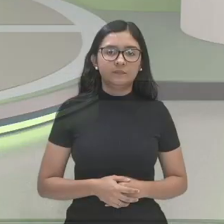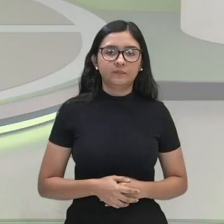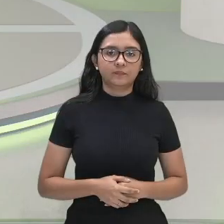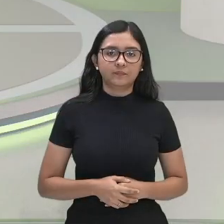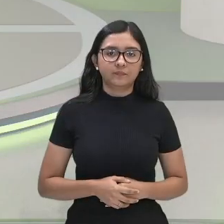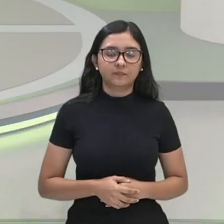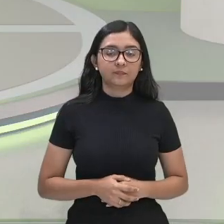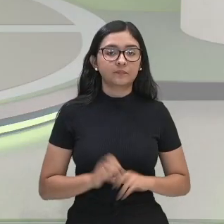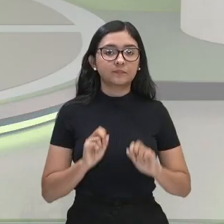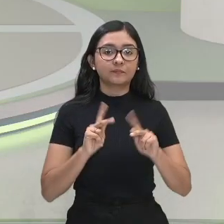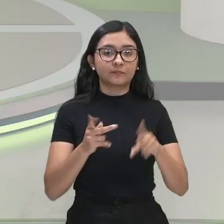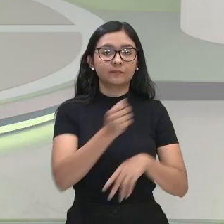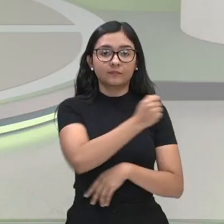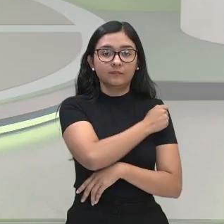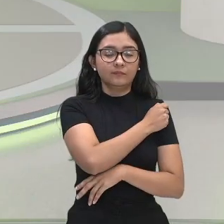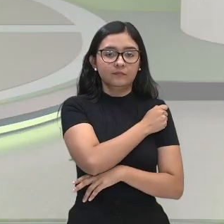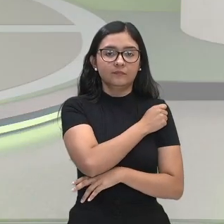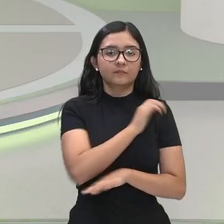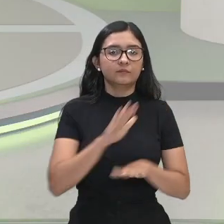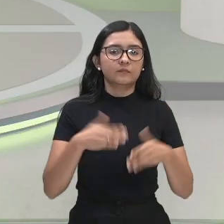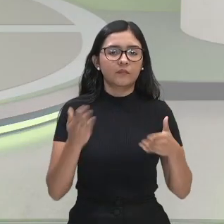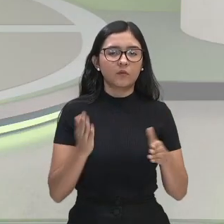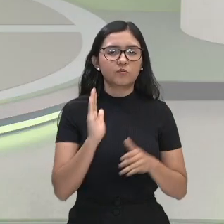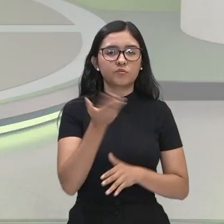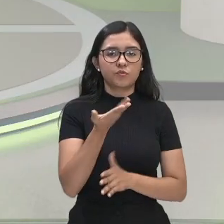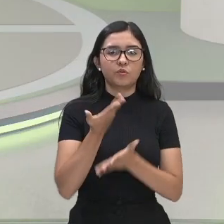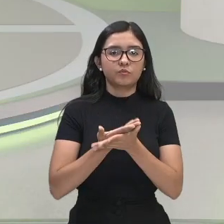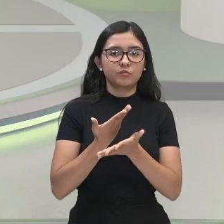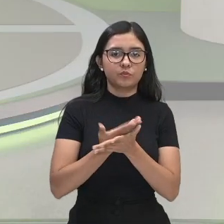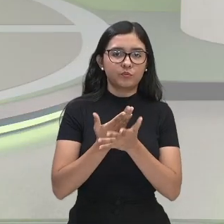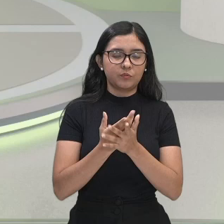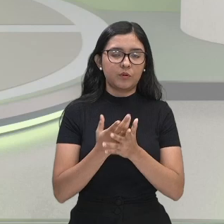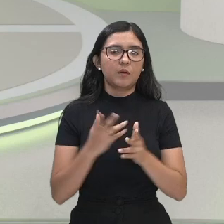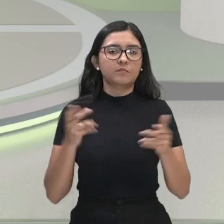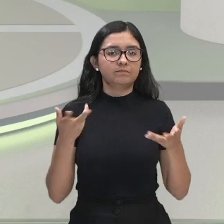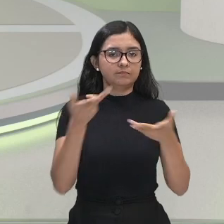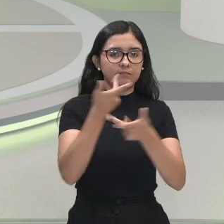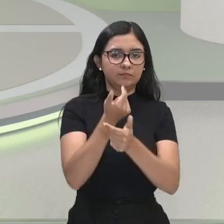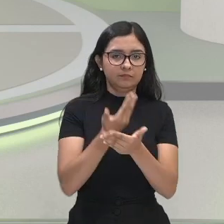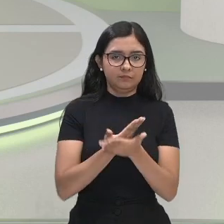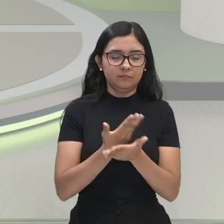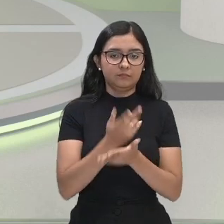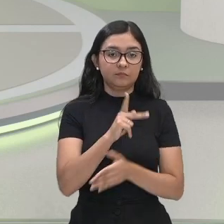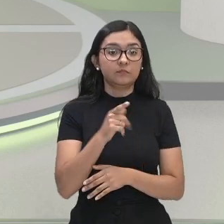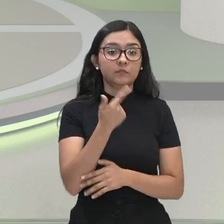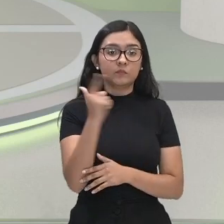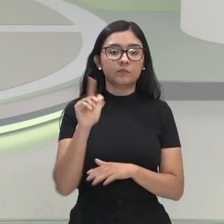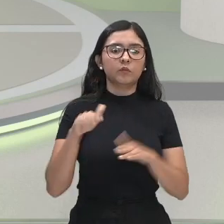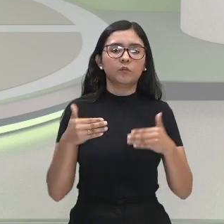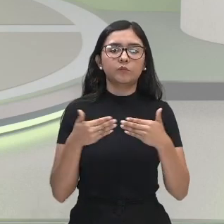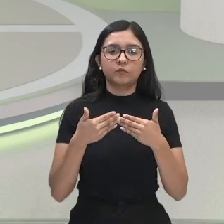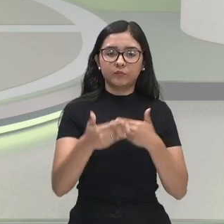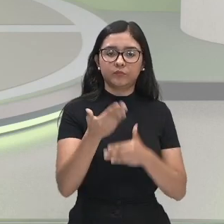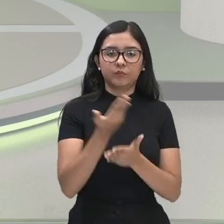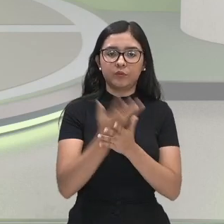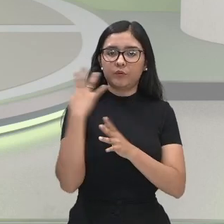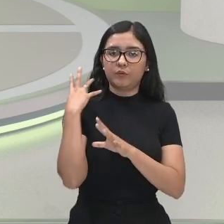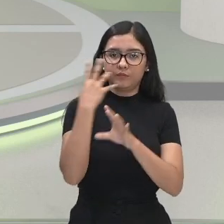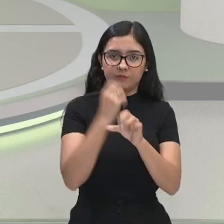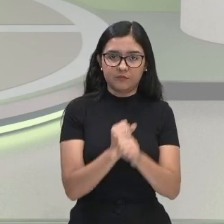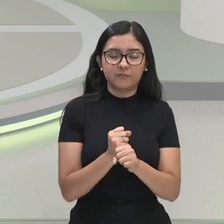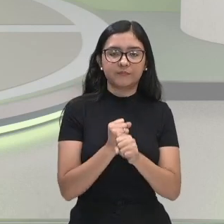Muito bem, queridos alunos, após a belíssima aula da professora Risolda, vamos dar continuidade aqui à nossa